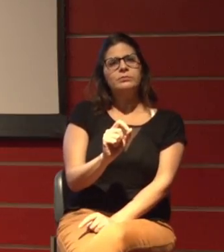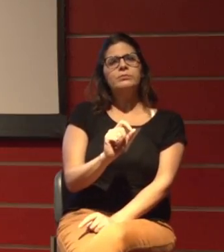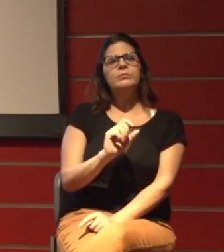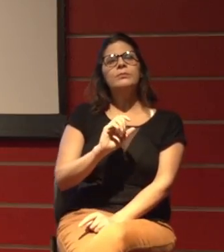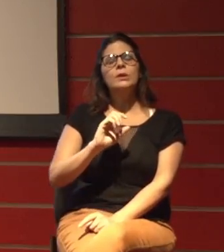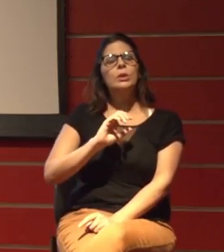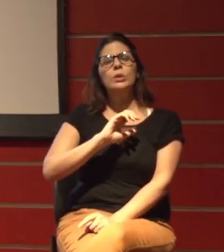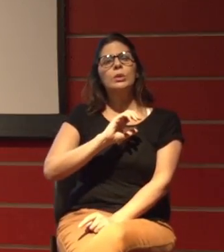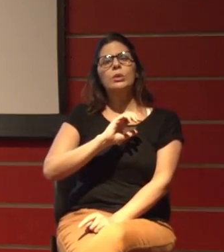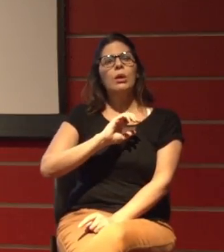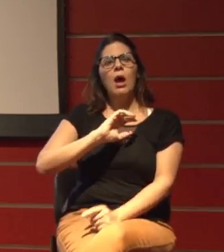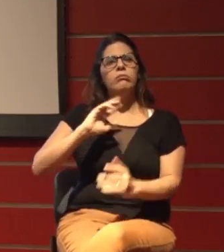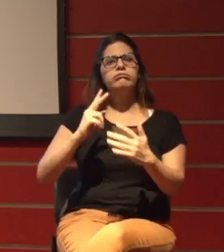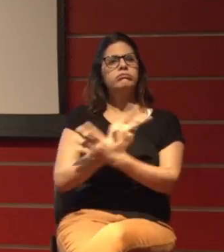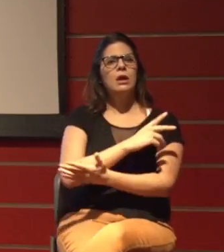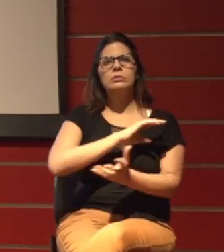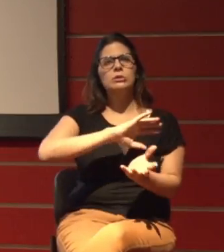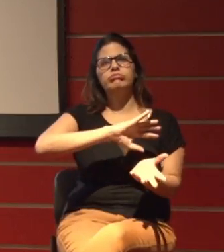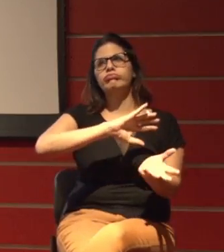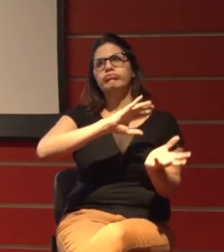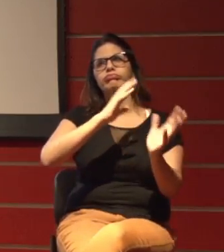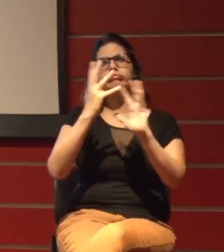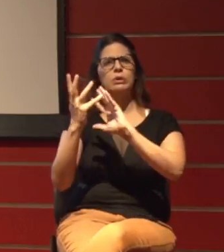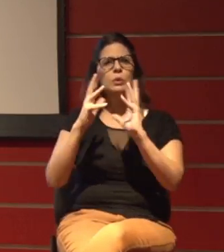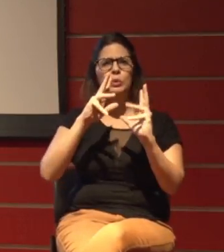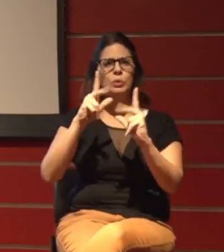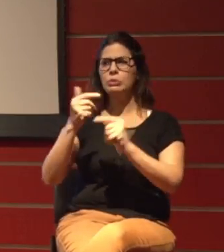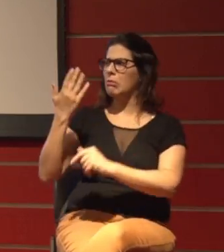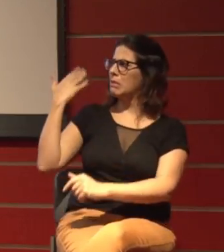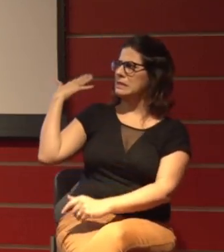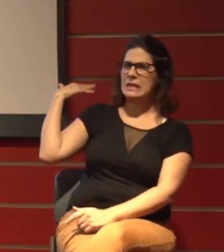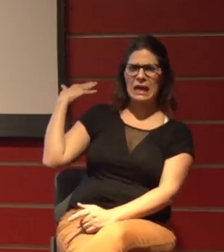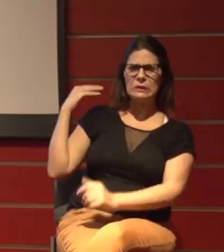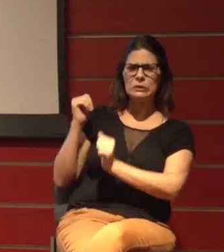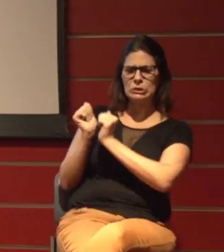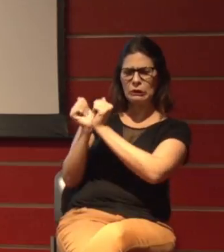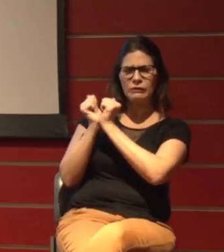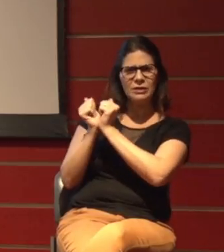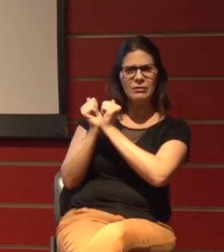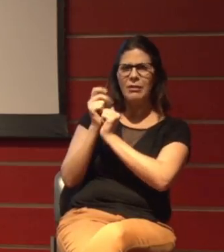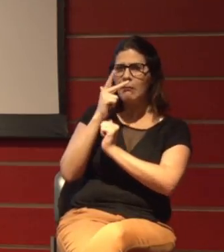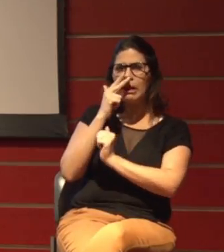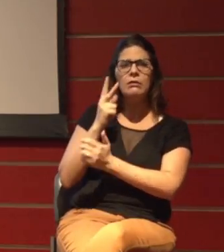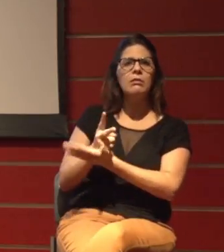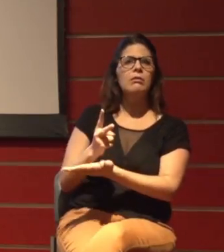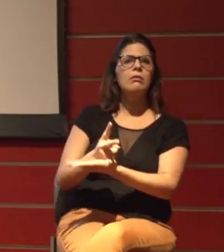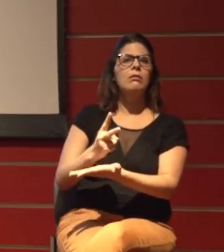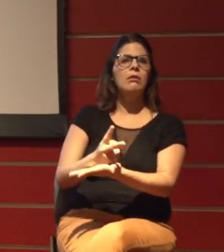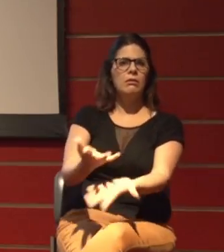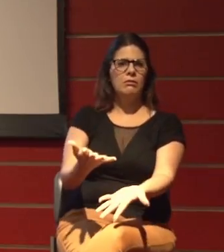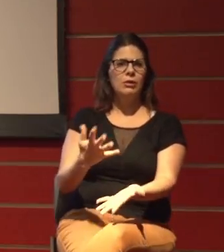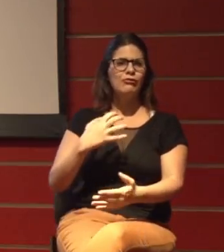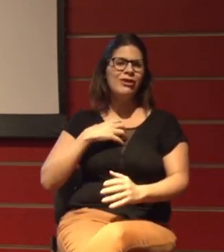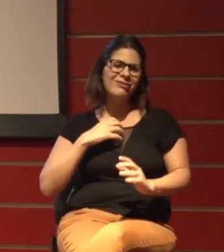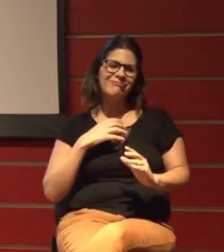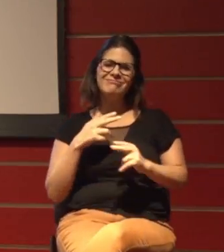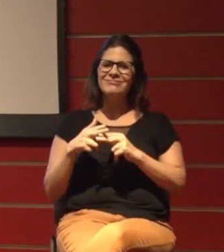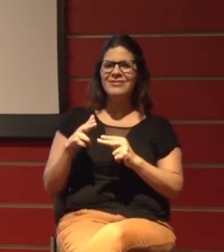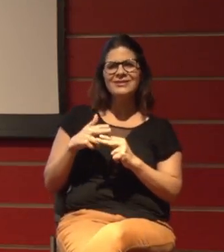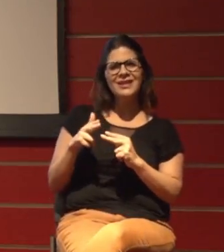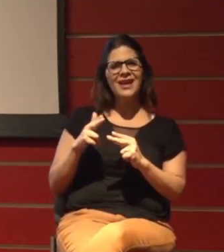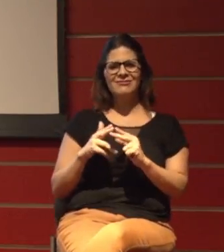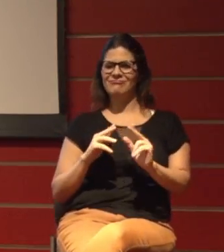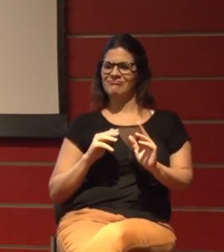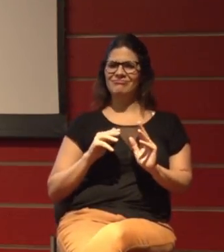acontecia tudo que acontece no desde o período da escravidão ela continua a se repetindo só que com uma roupagem um pouco mais elegante essa apropriação do